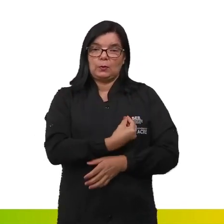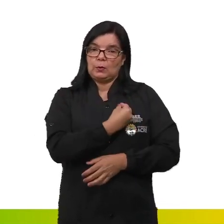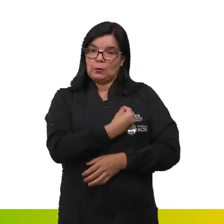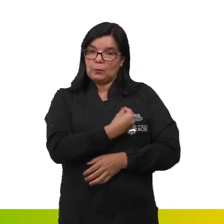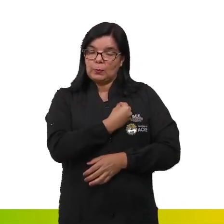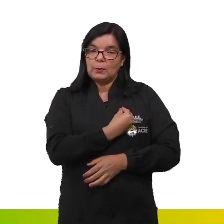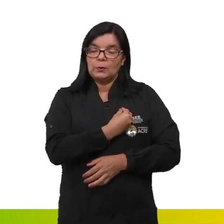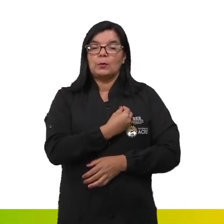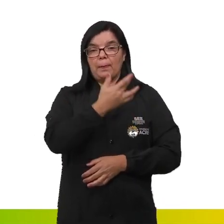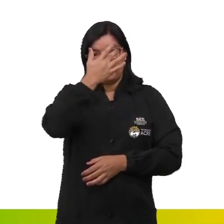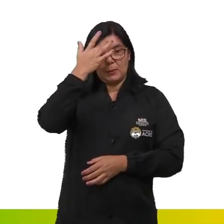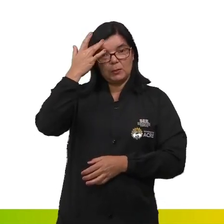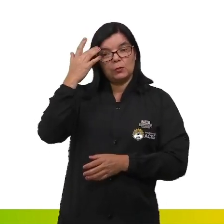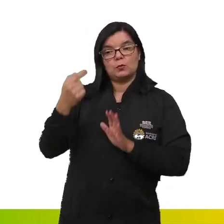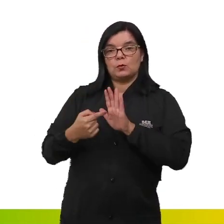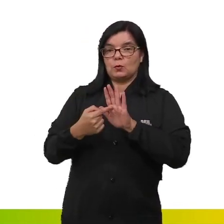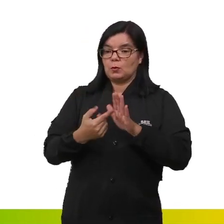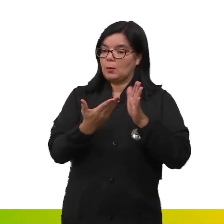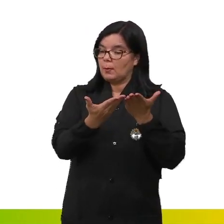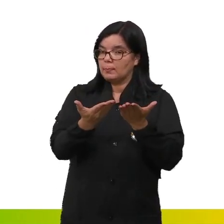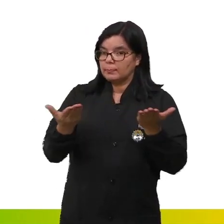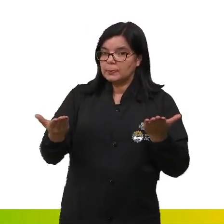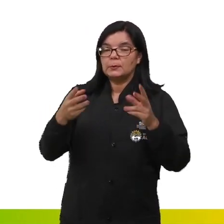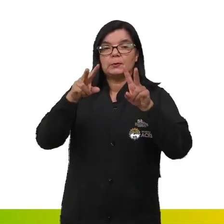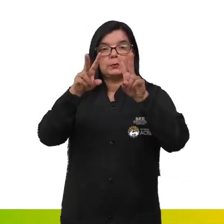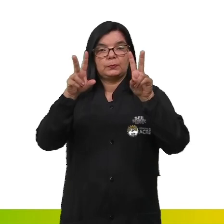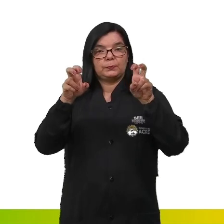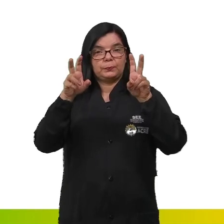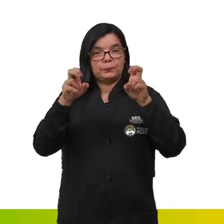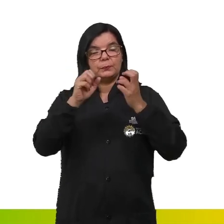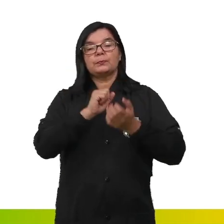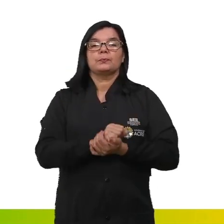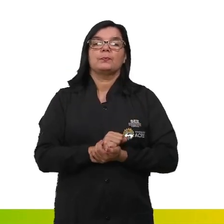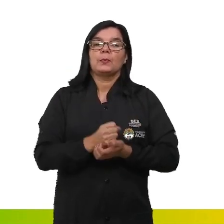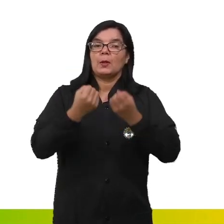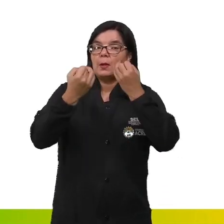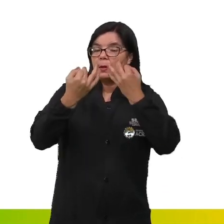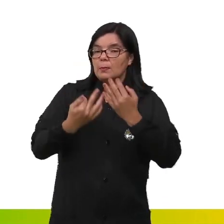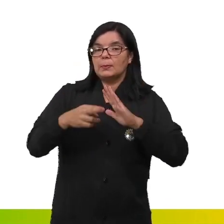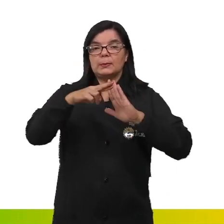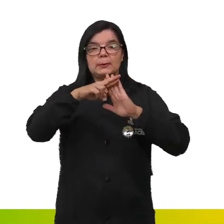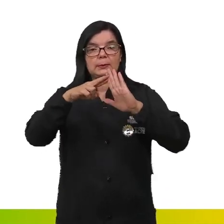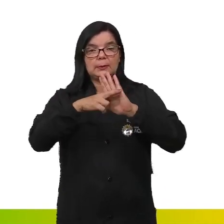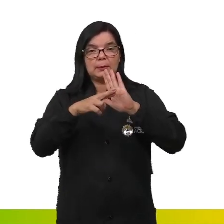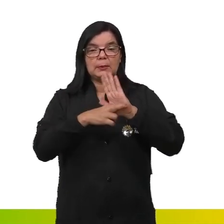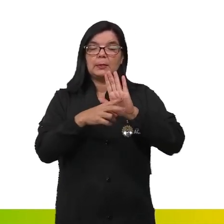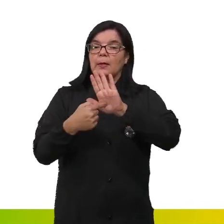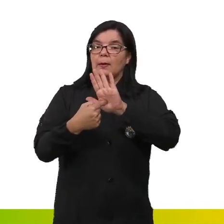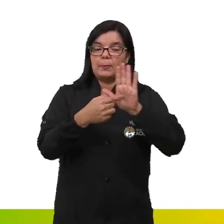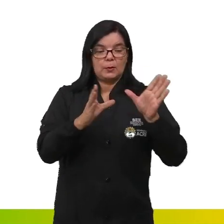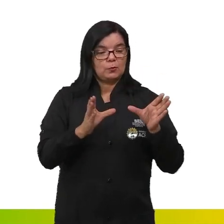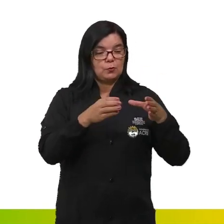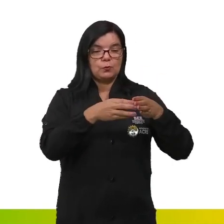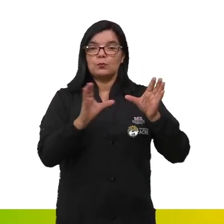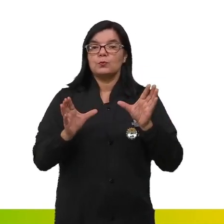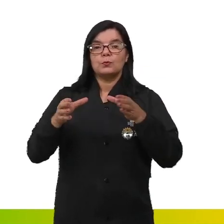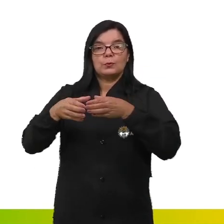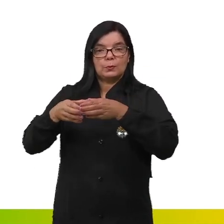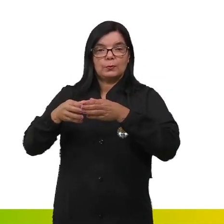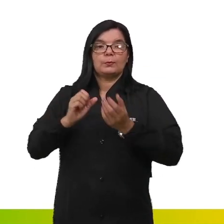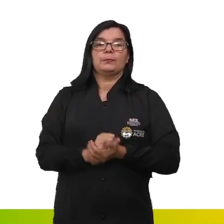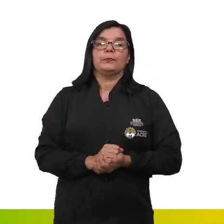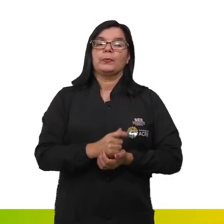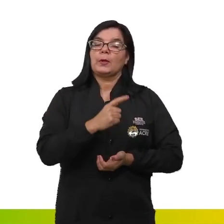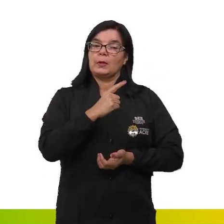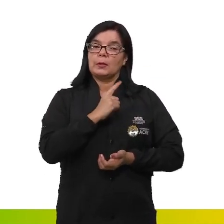um mediador e ele vai apresentar o tema a ser abordado, ele explica as regras e apresenta os grupos. A